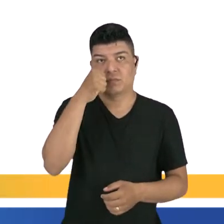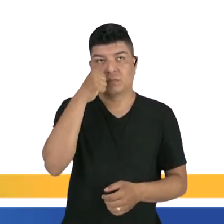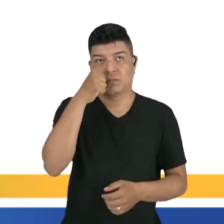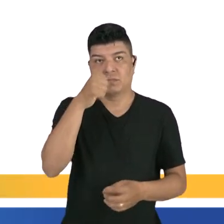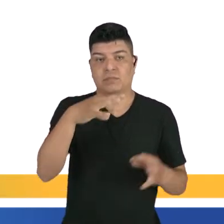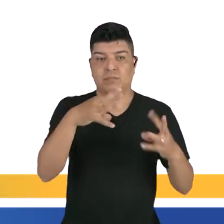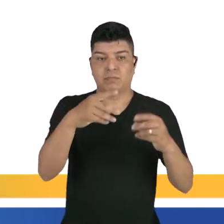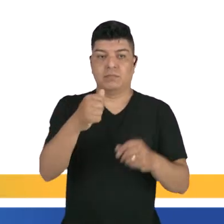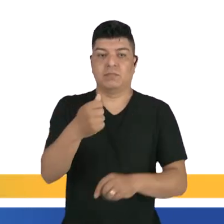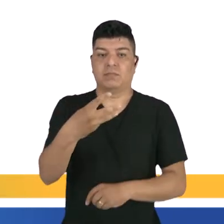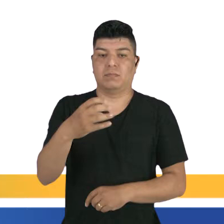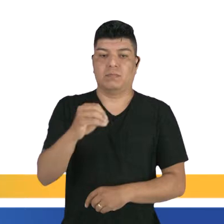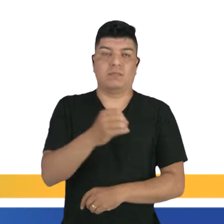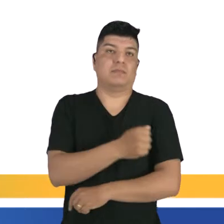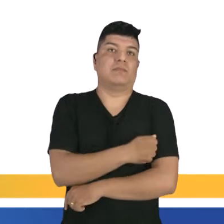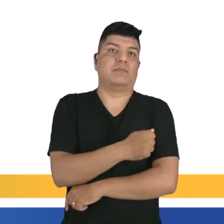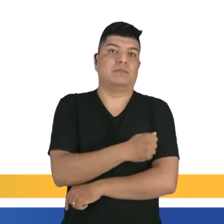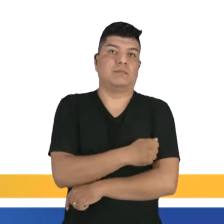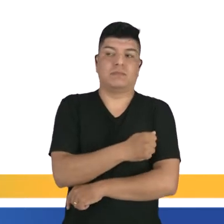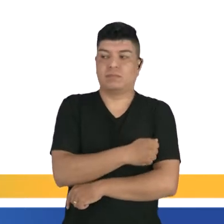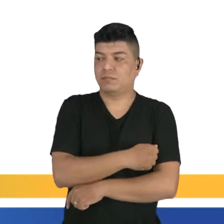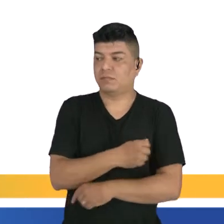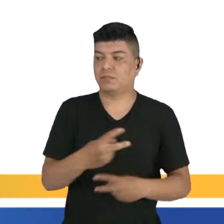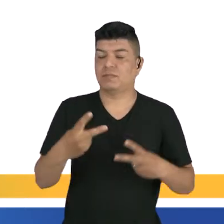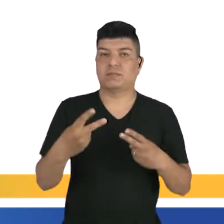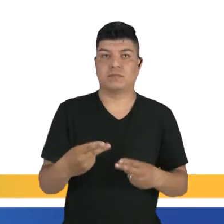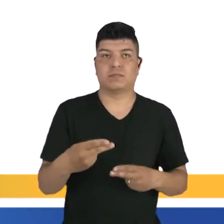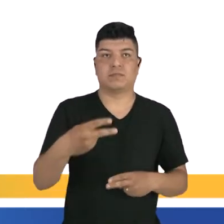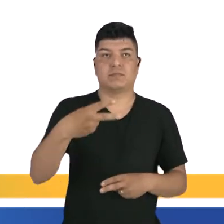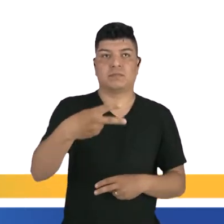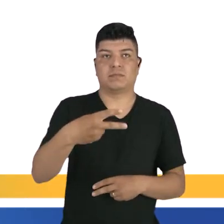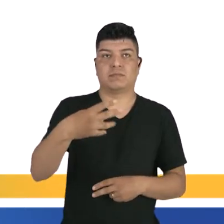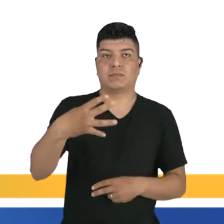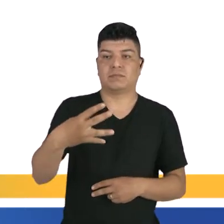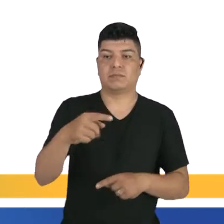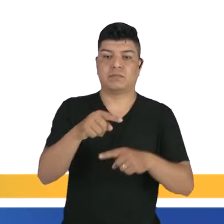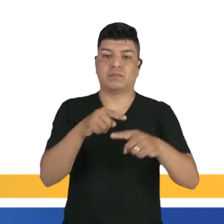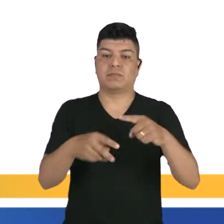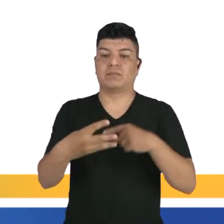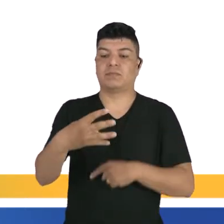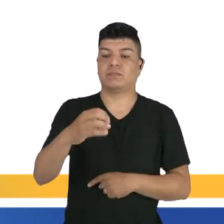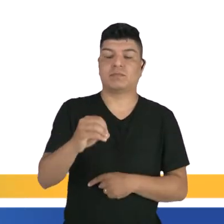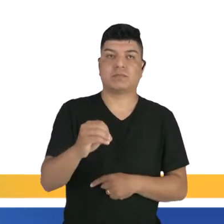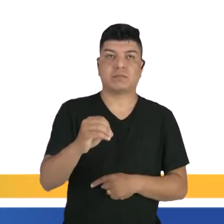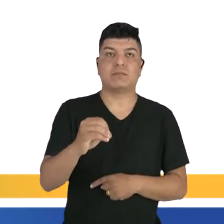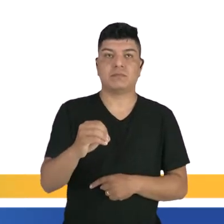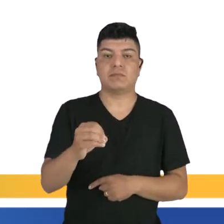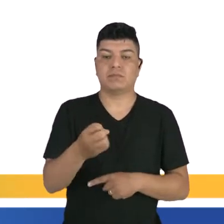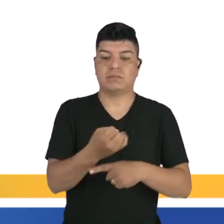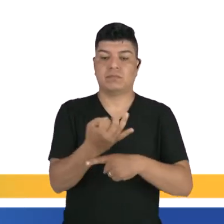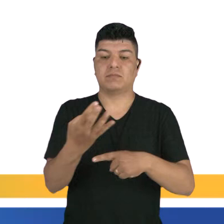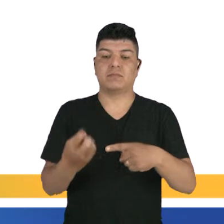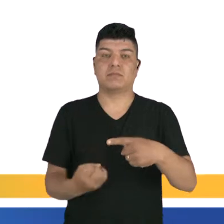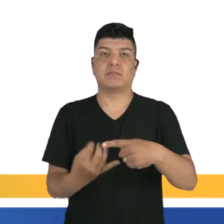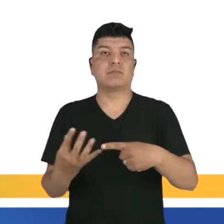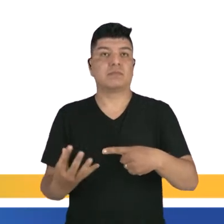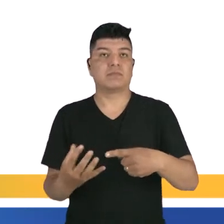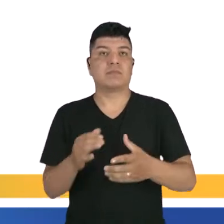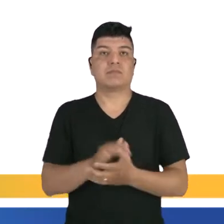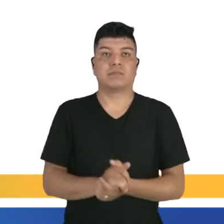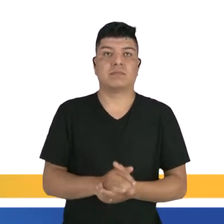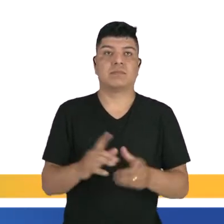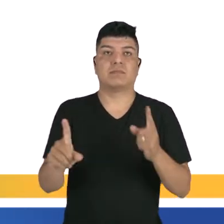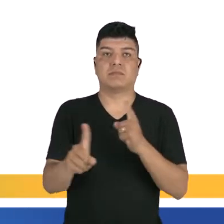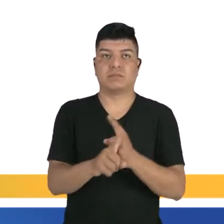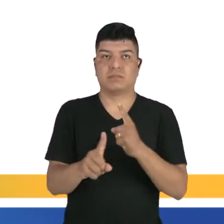um total de 40 alunos, eu tenho 24 sobre 40, ok? Essa é a minha fração. Para me